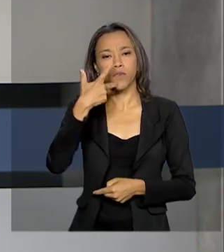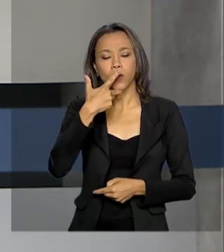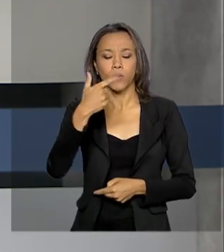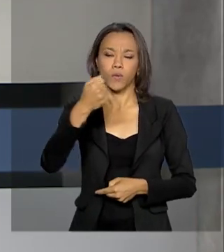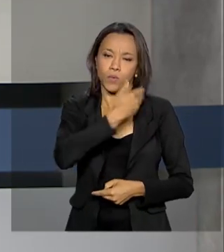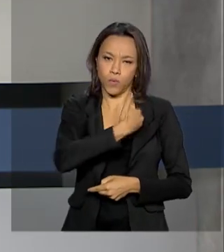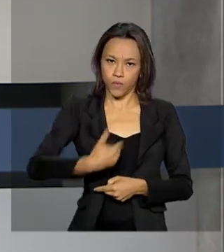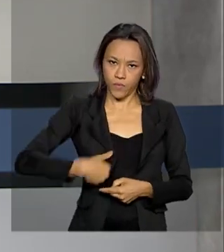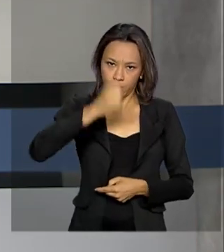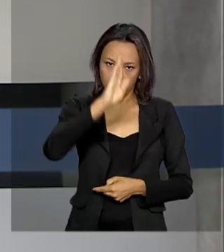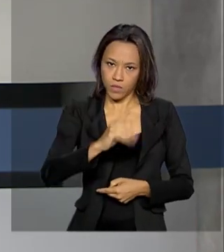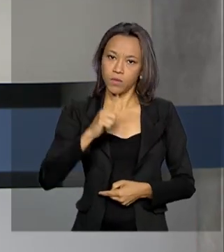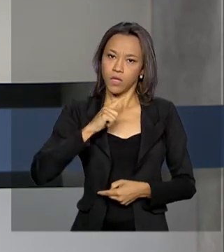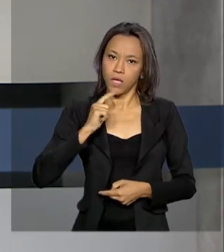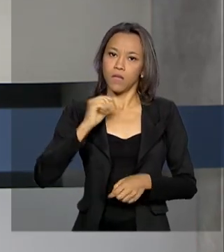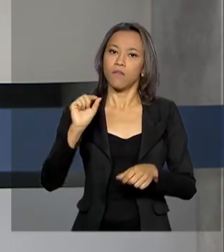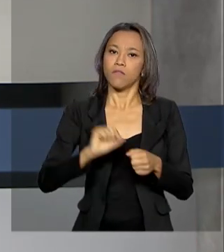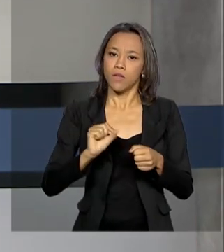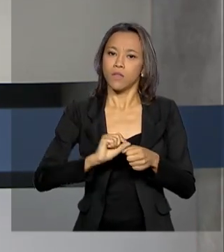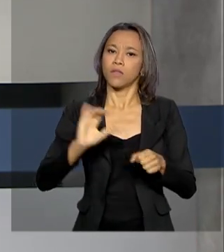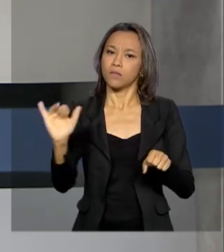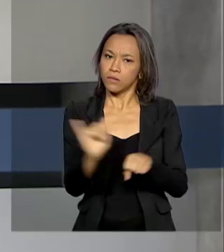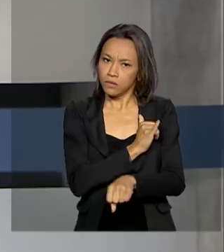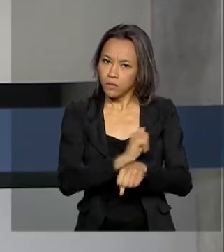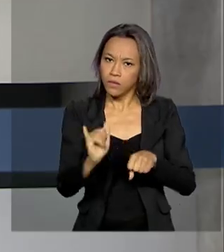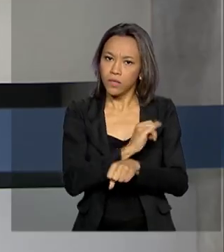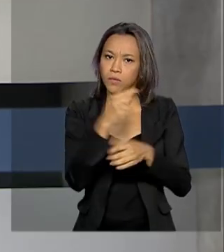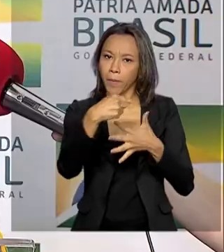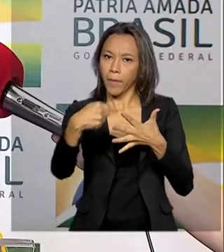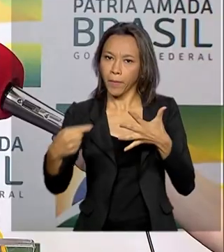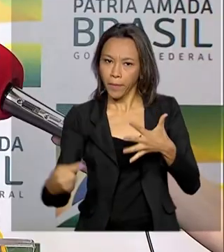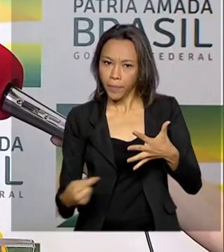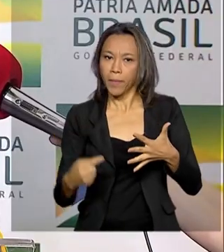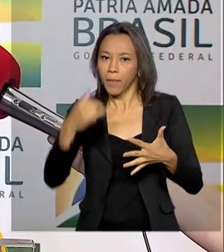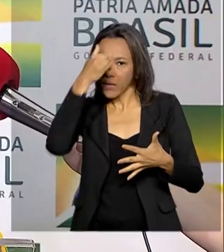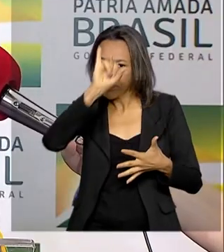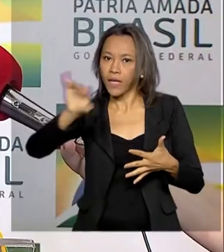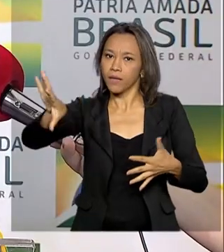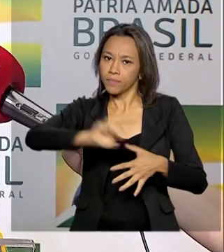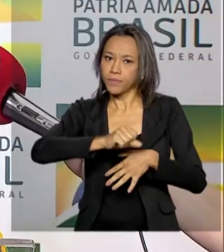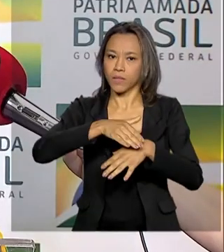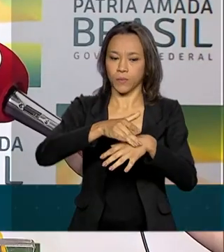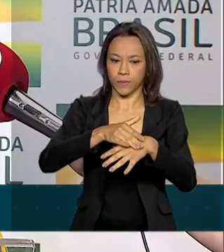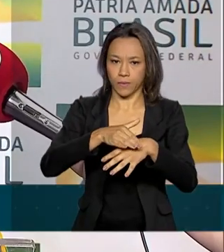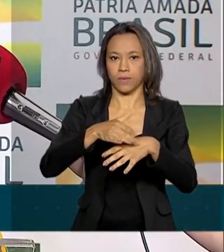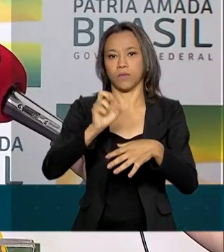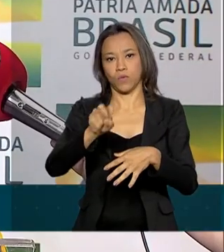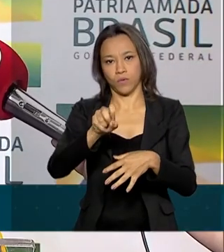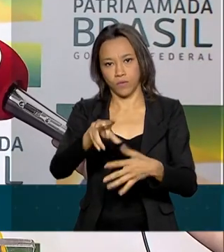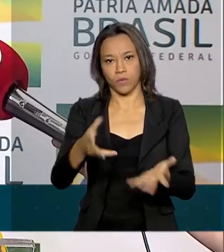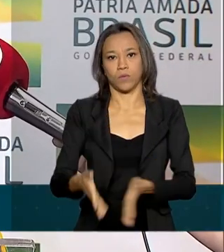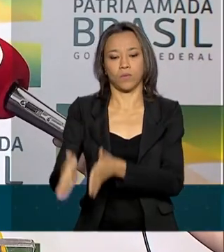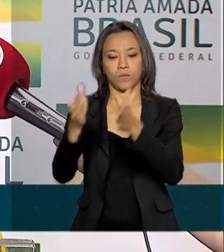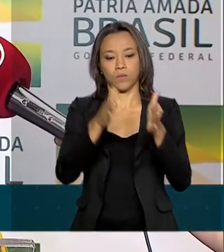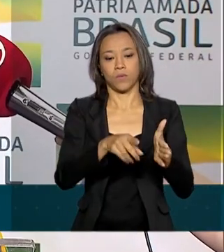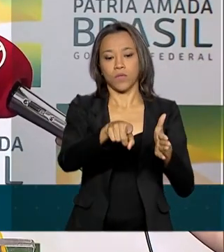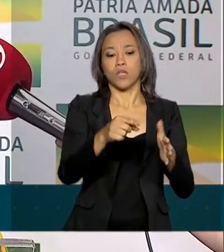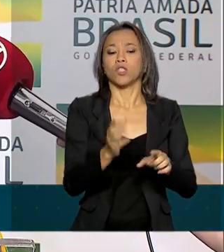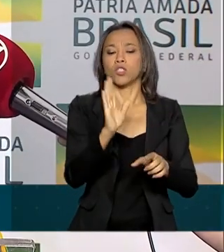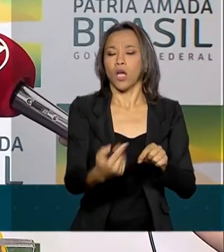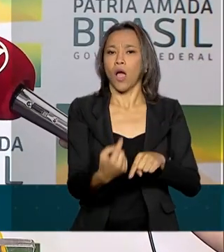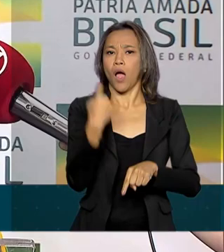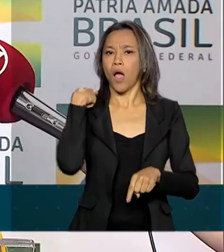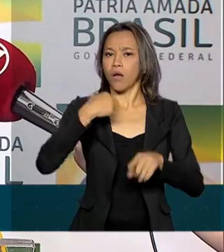necessárias em relação ao coronavírus. No 22 de janeiro foi acionado o protocolo em